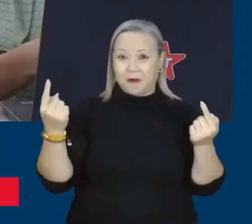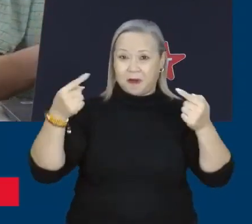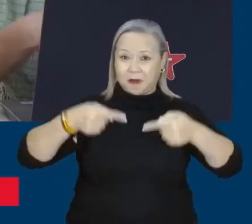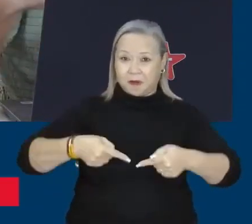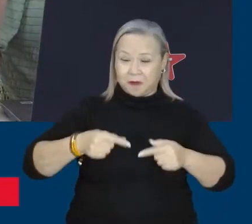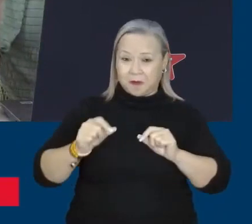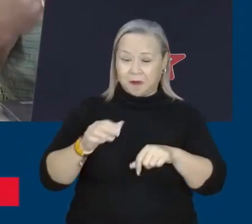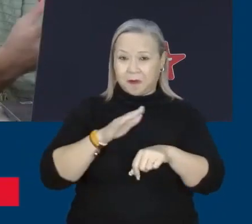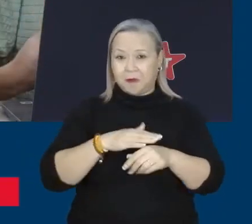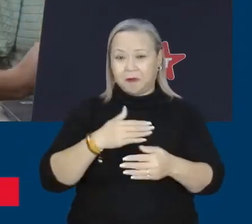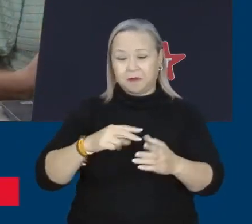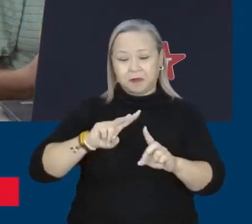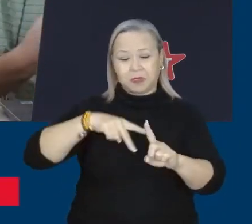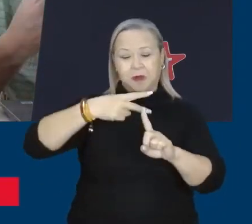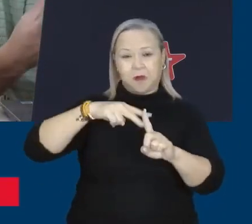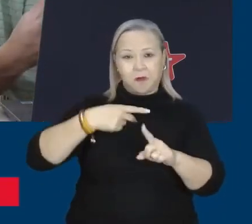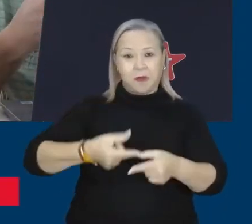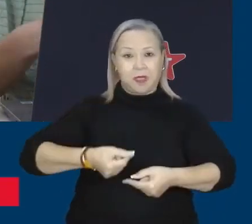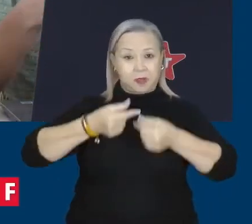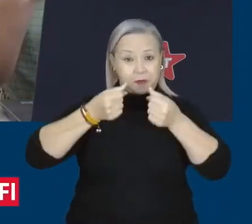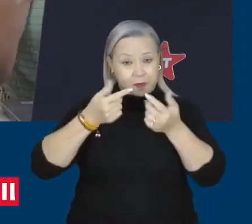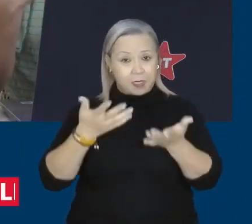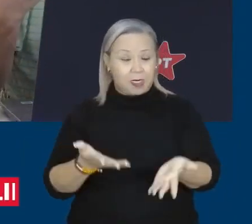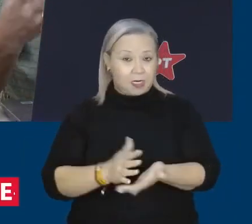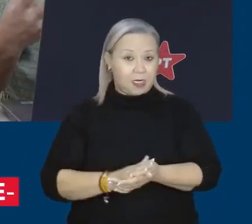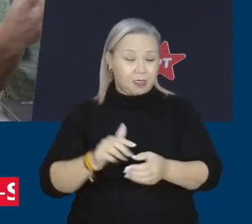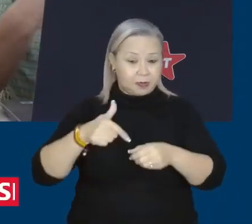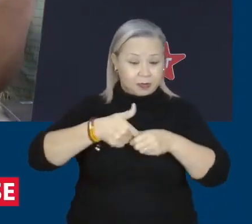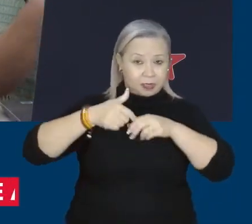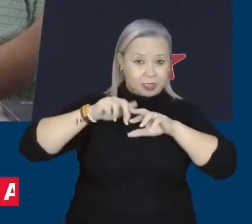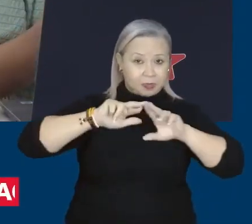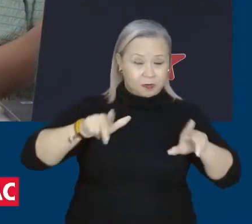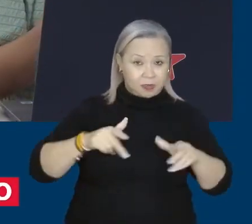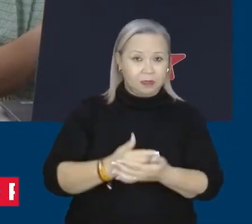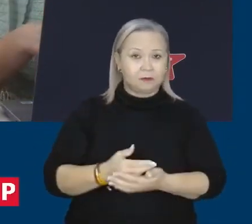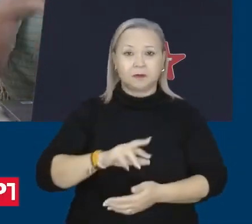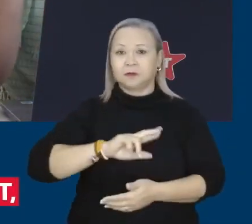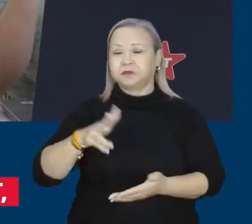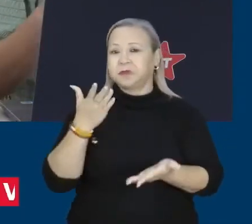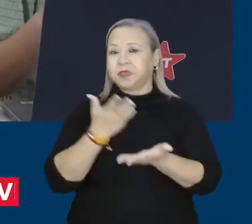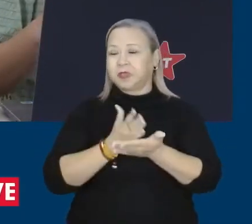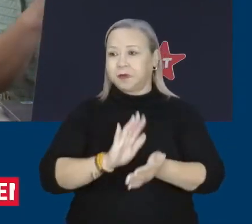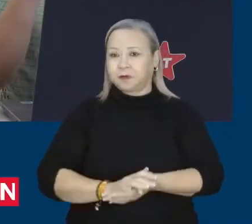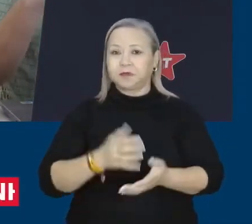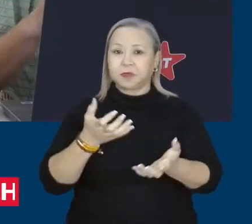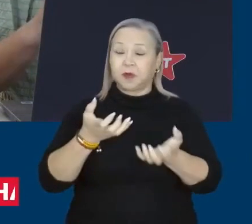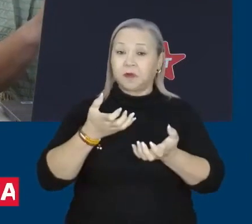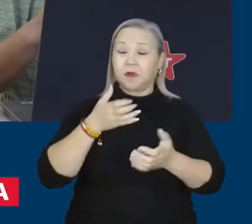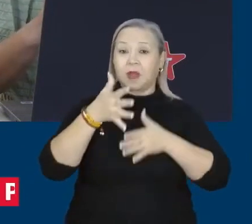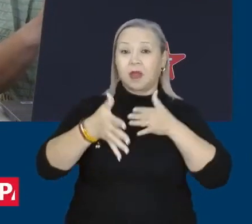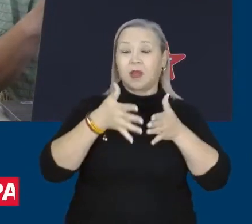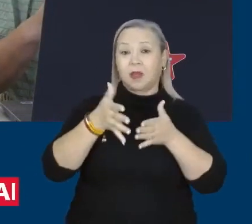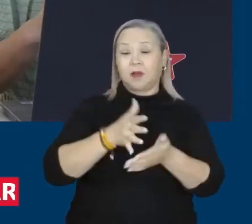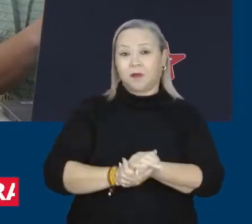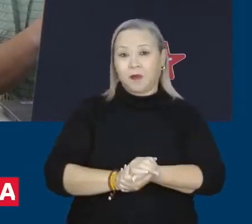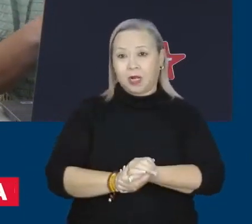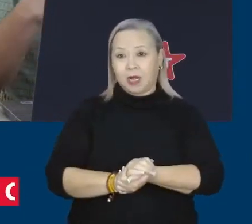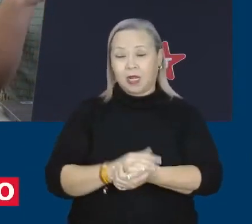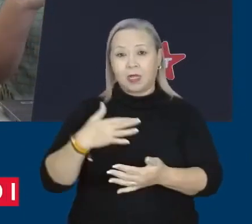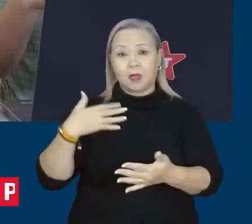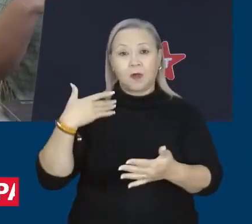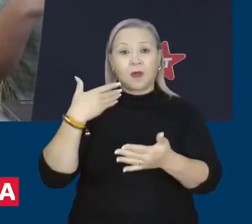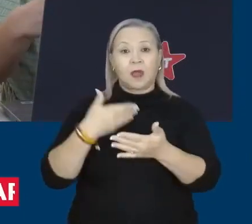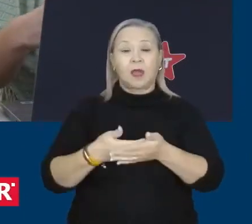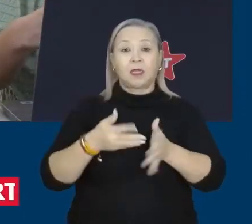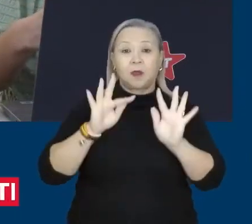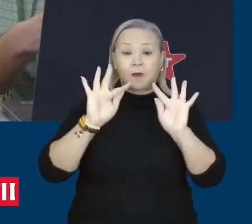aumento de preços mais justos para gás e gasolina não está concluída, eu queria falar de uma que foi até o fim, né? A